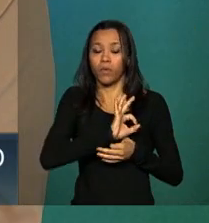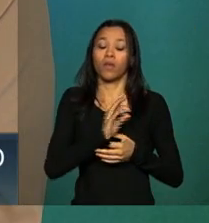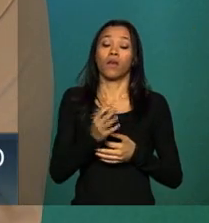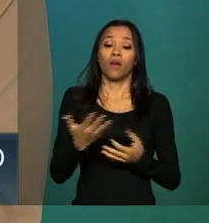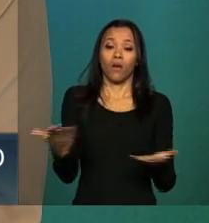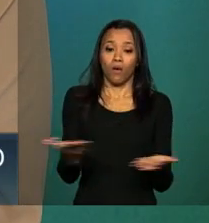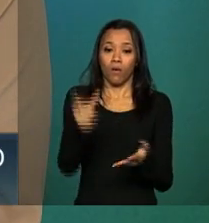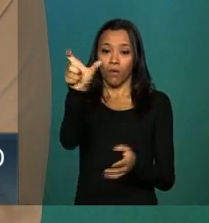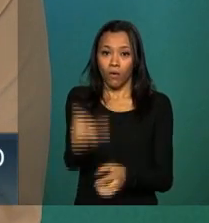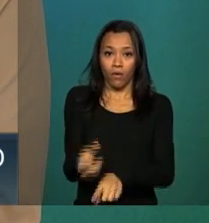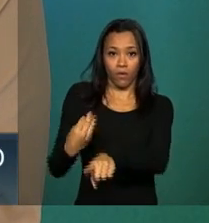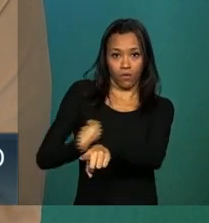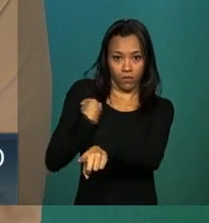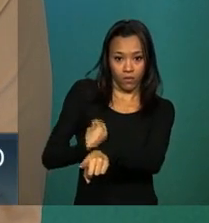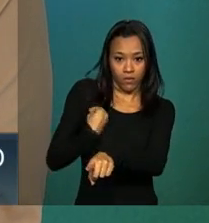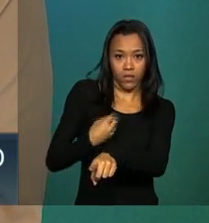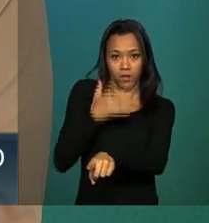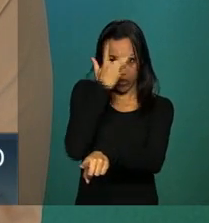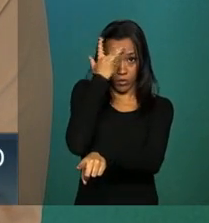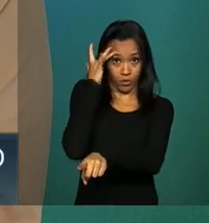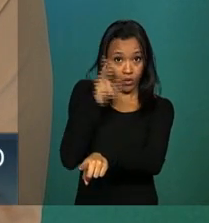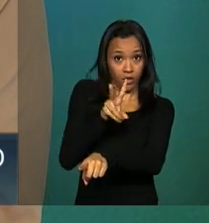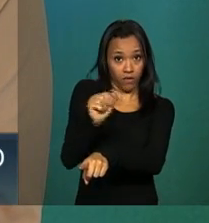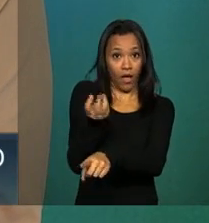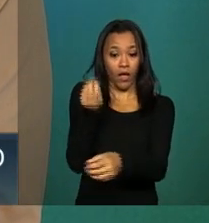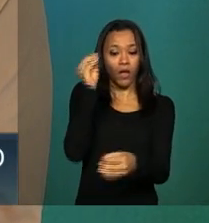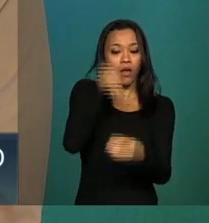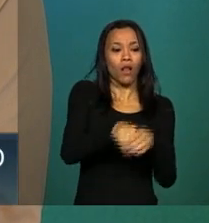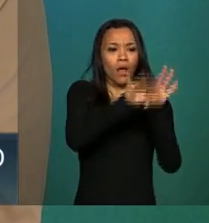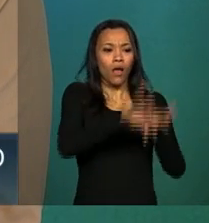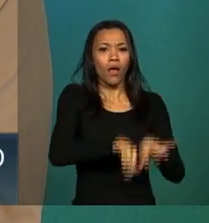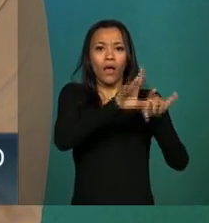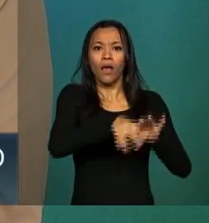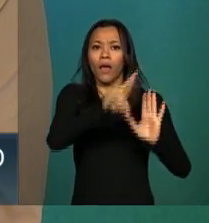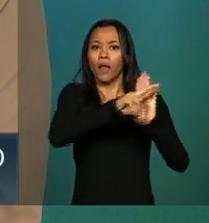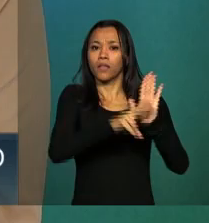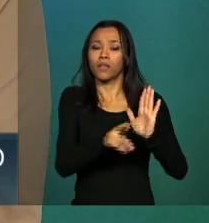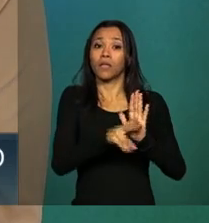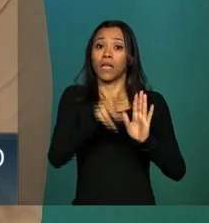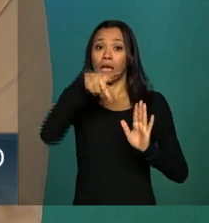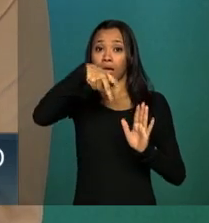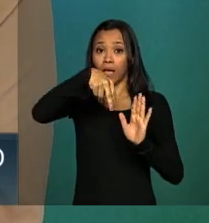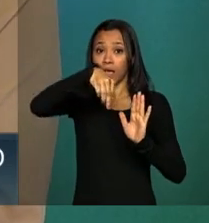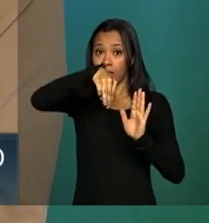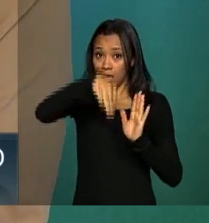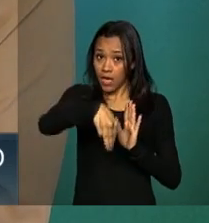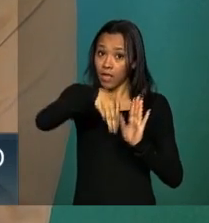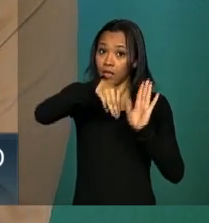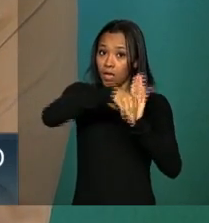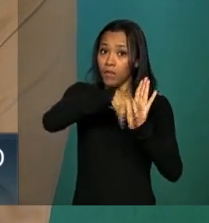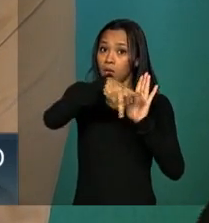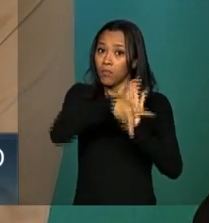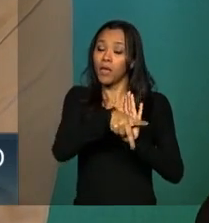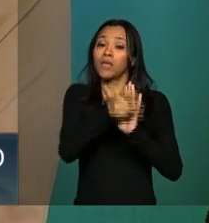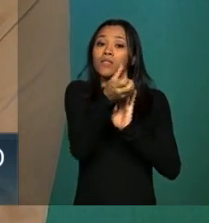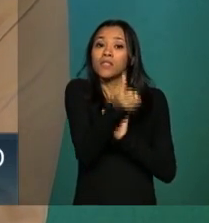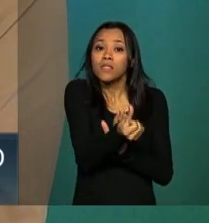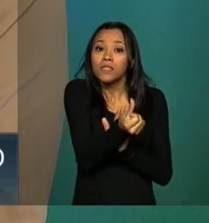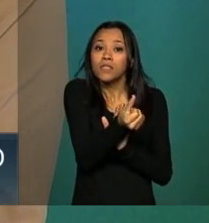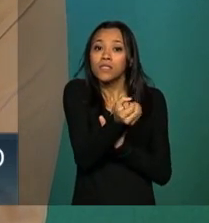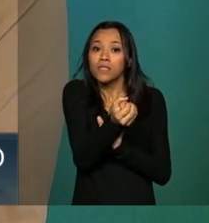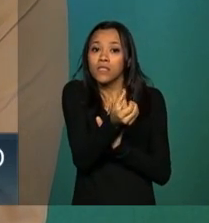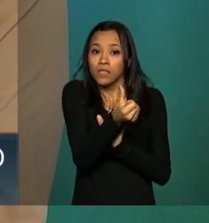Oliveira, que vai incluir no relatório da 670, da MP 670. Ele disse que coloca em